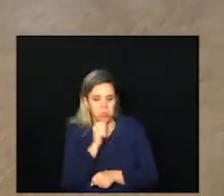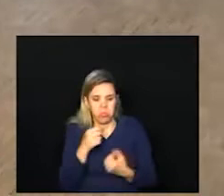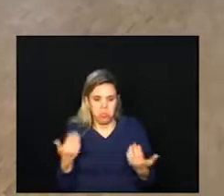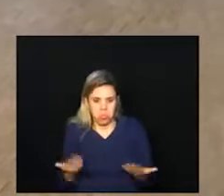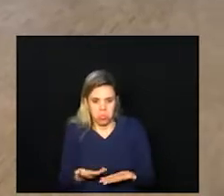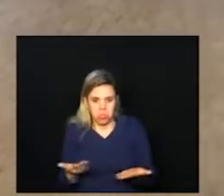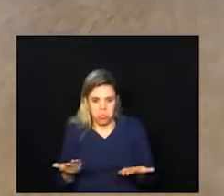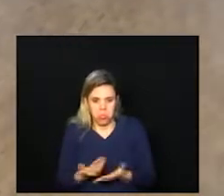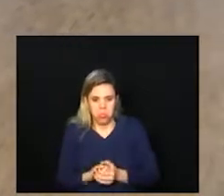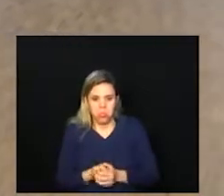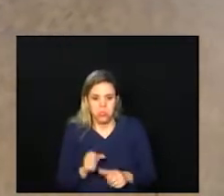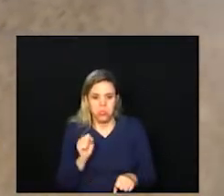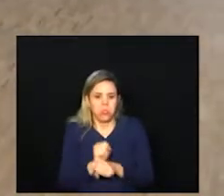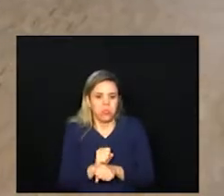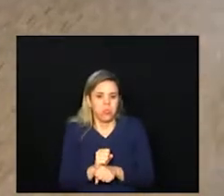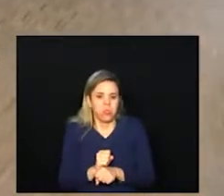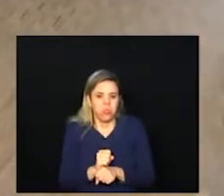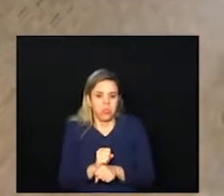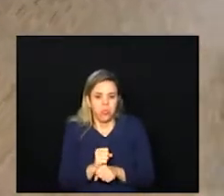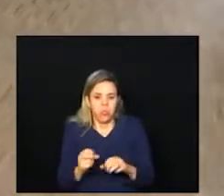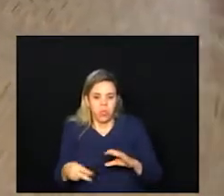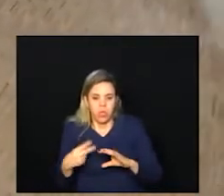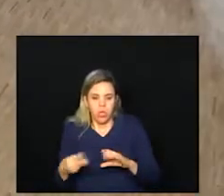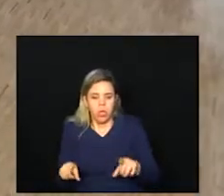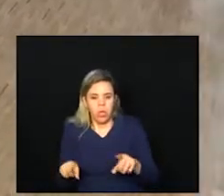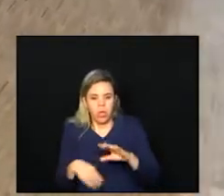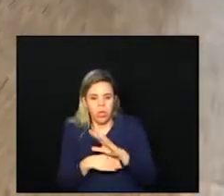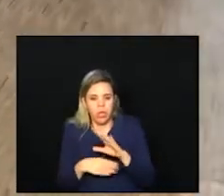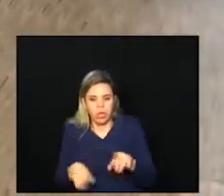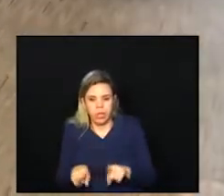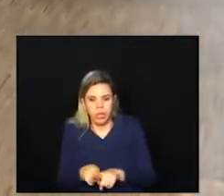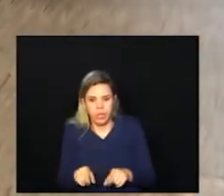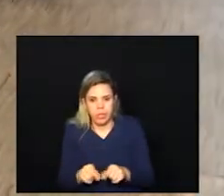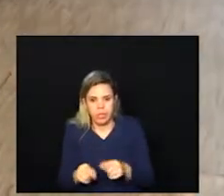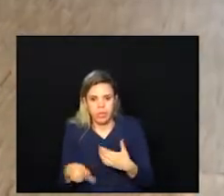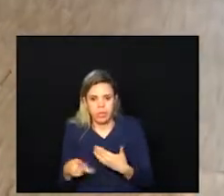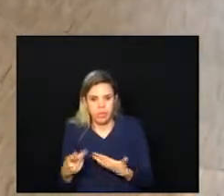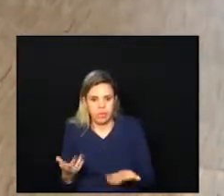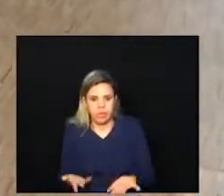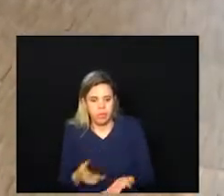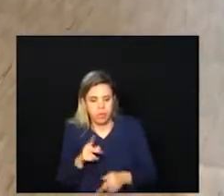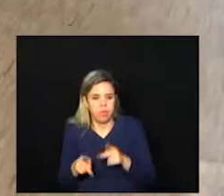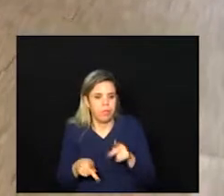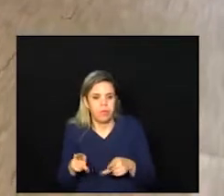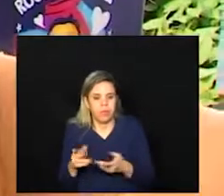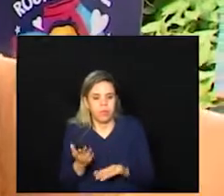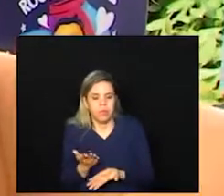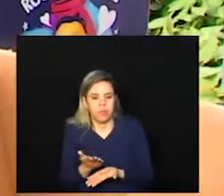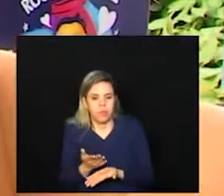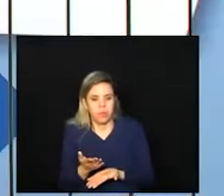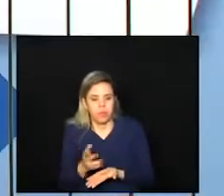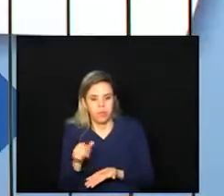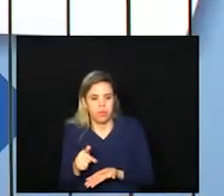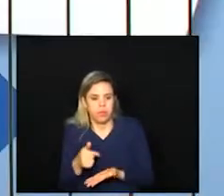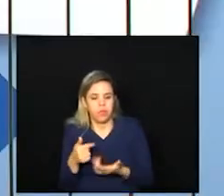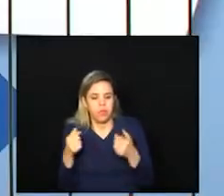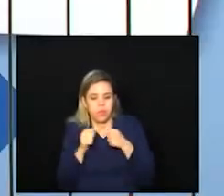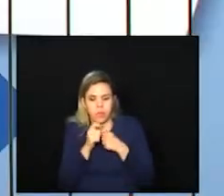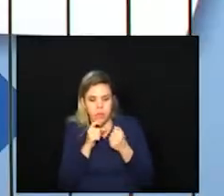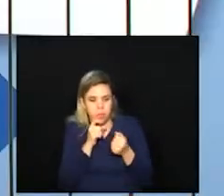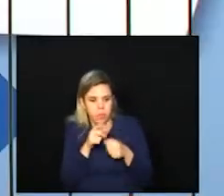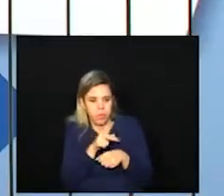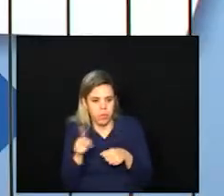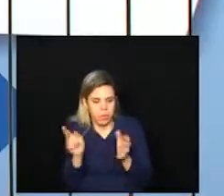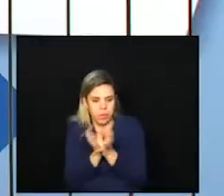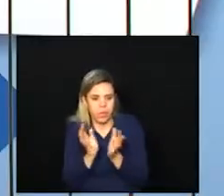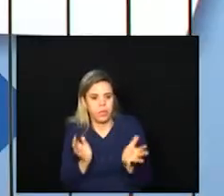agora a gente espera que a Câmara também fez a sua parte e que as pessoas recebam esses agasalhos. E o